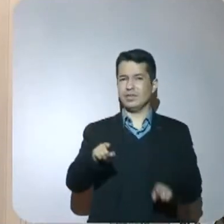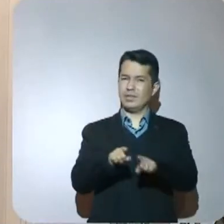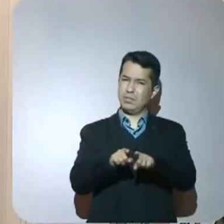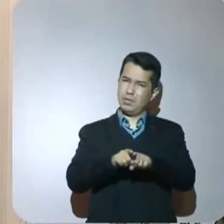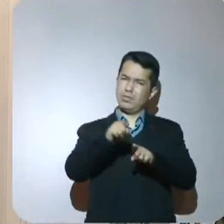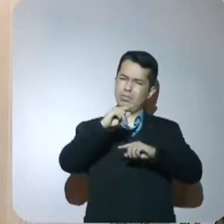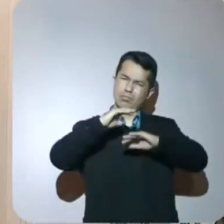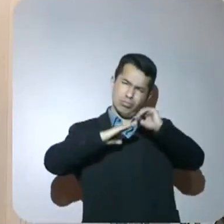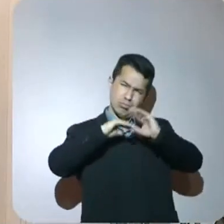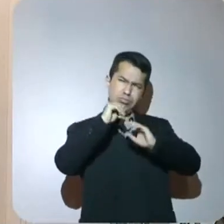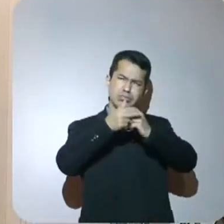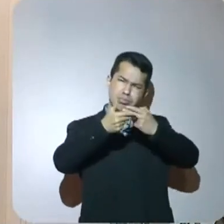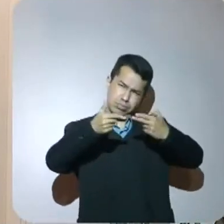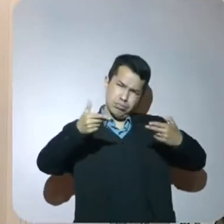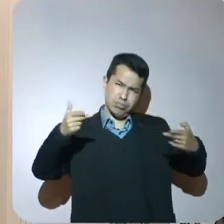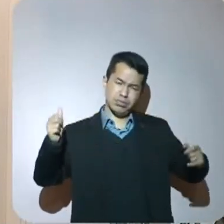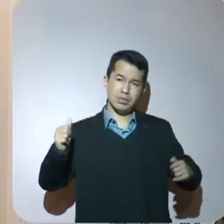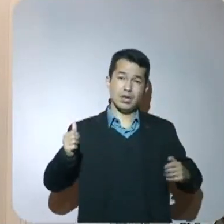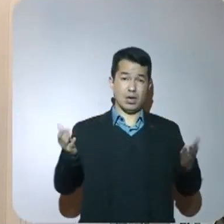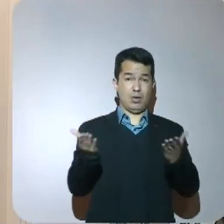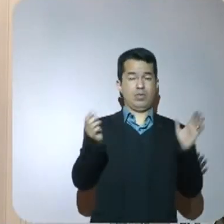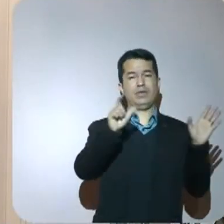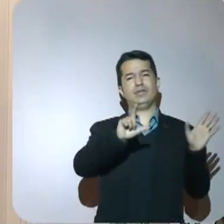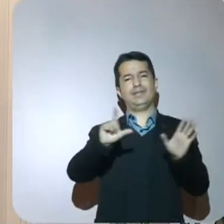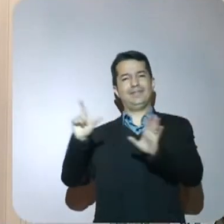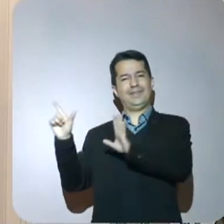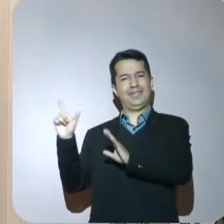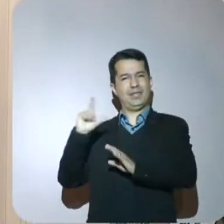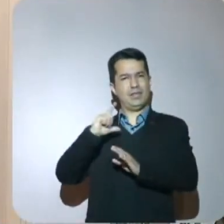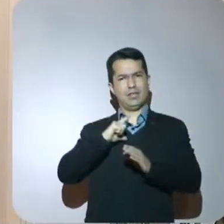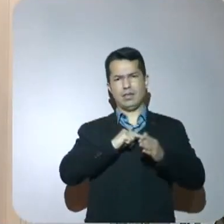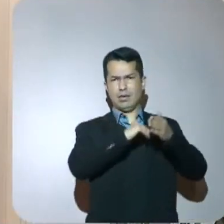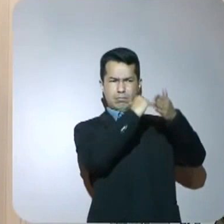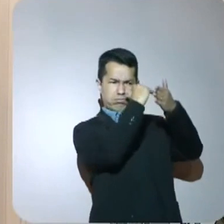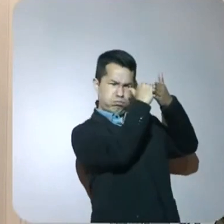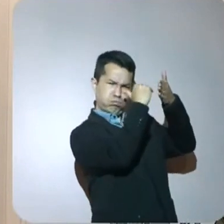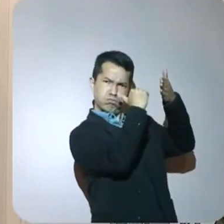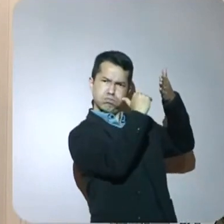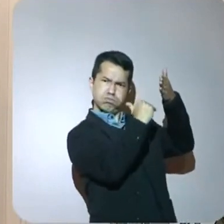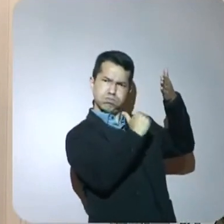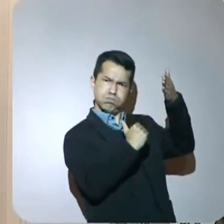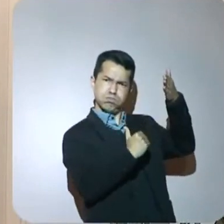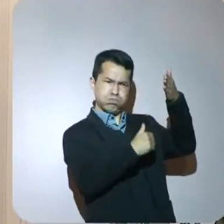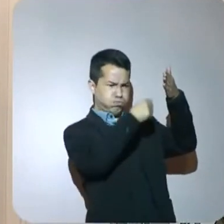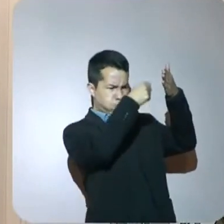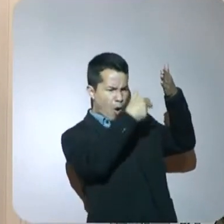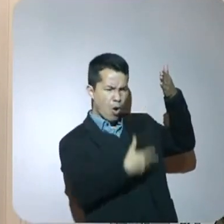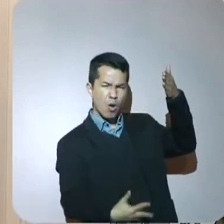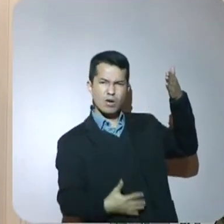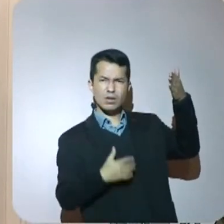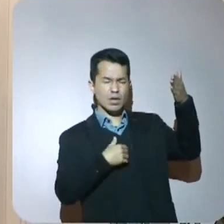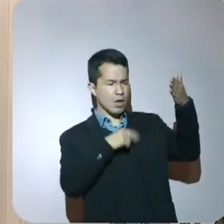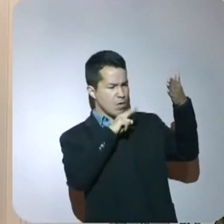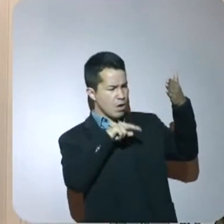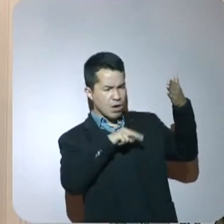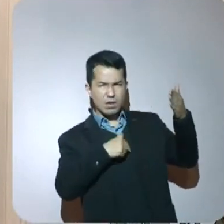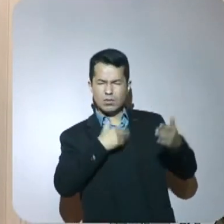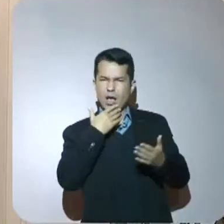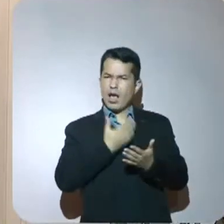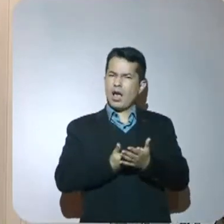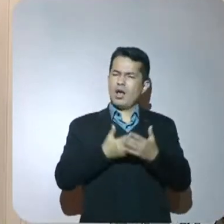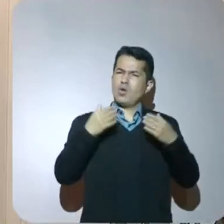um relatório muito bonito no nosso conselho, de várias áreas da igreja. E o número de voluntários,